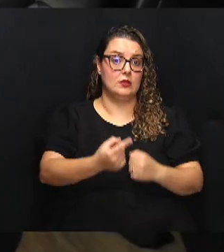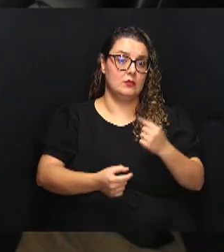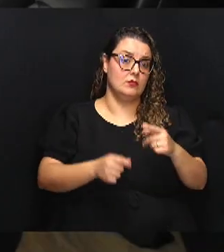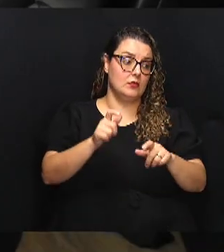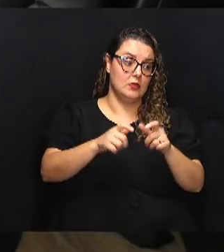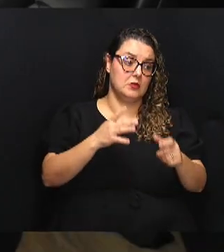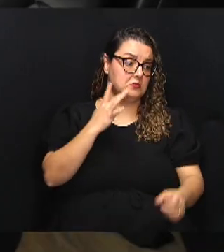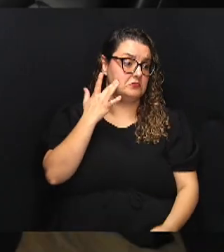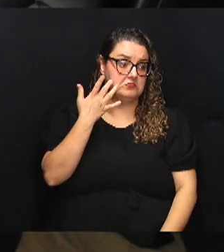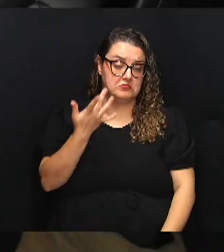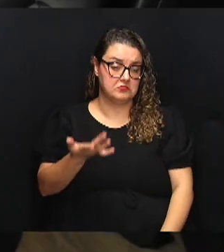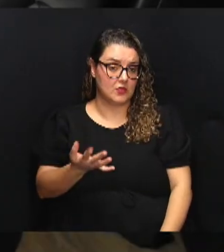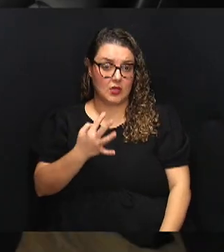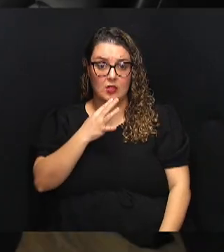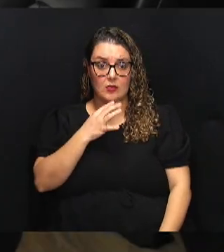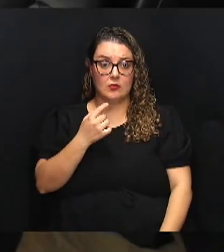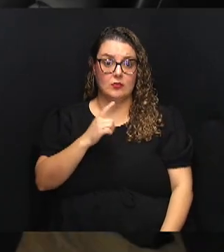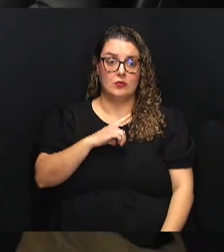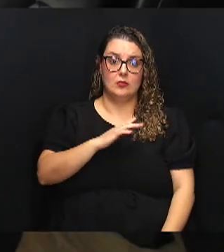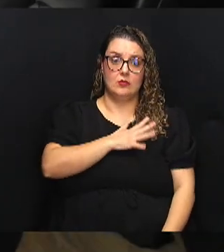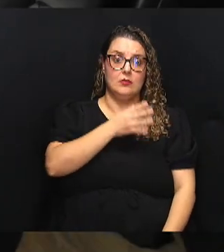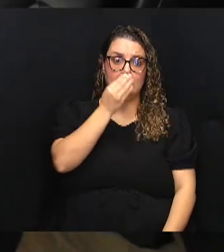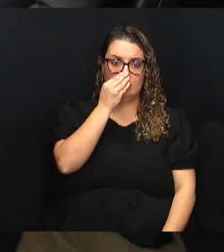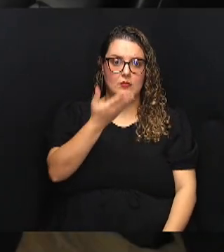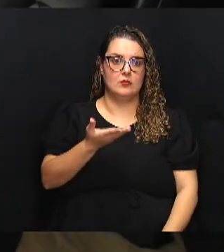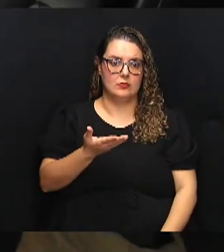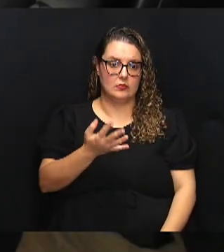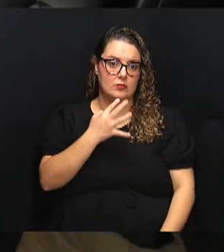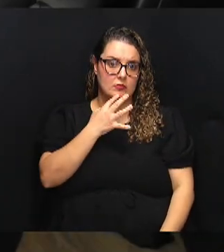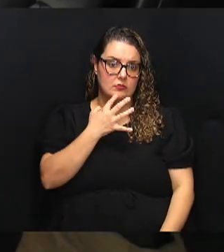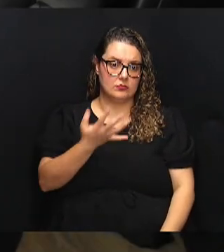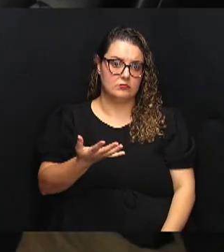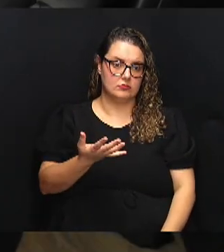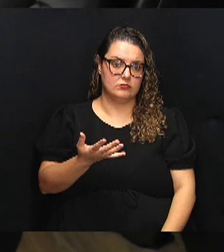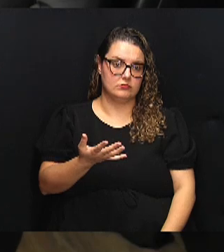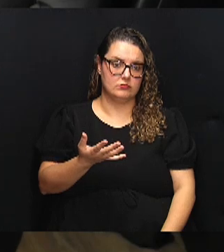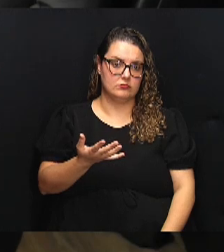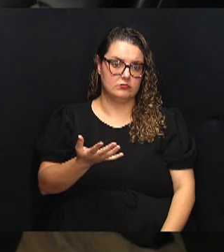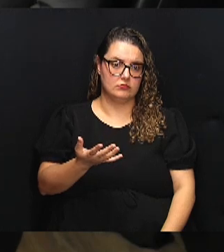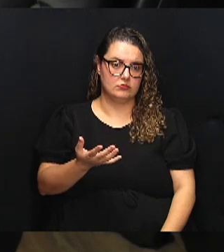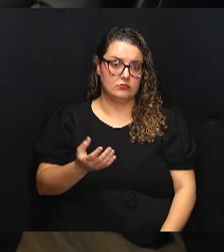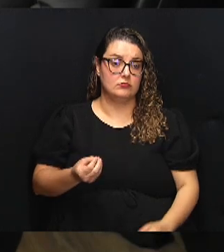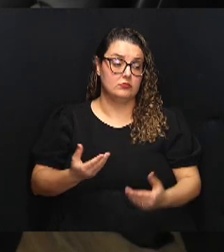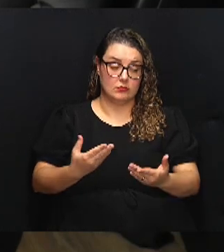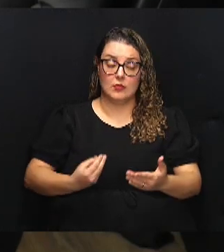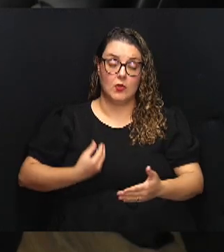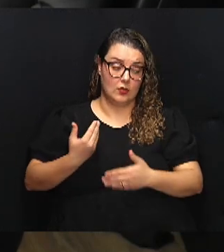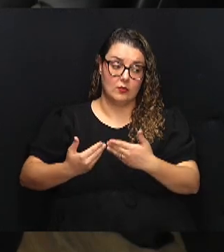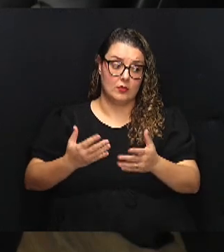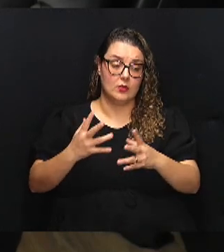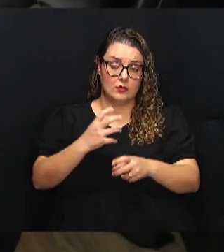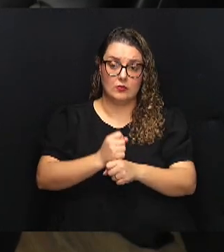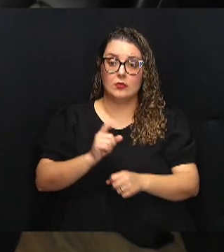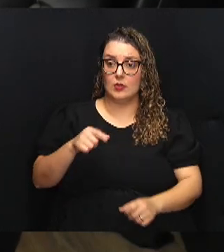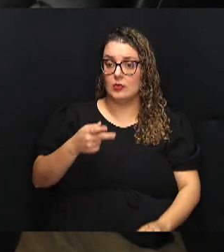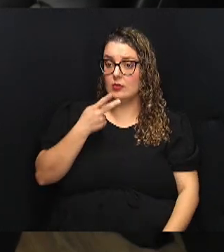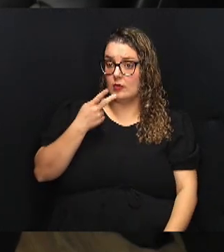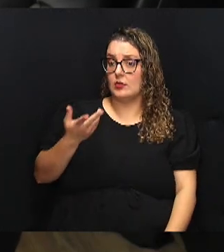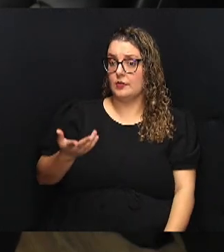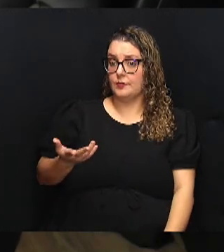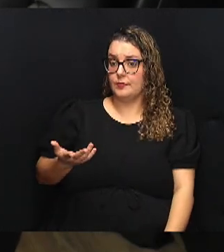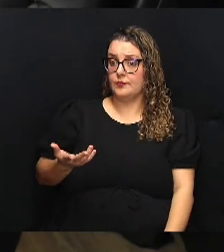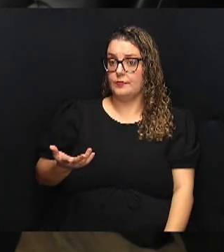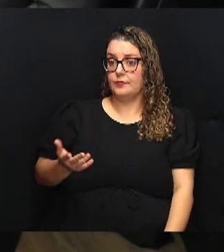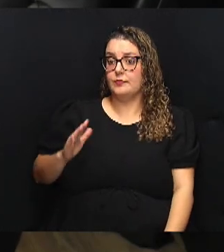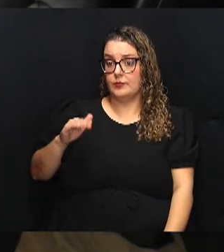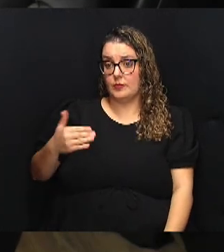não conhece ou tem um preconceito sobre a outra e acaba conhecendo, e isso leva para a vida inteira. É o que você falou. E